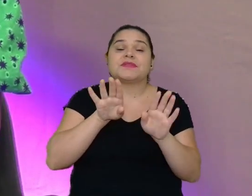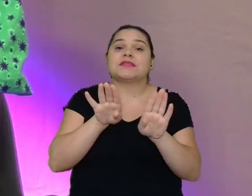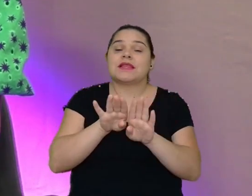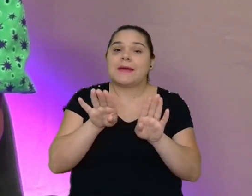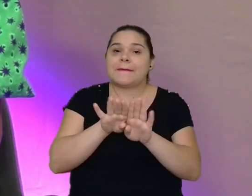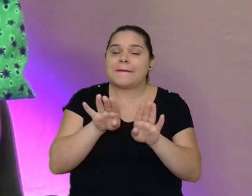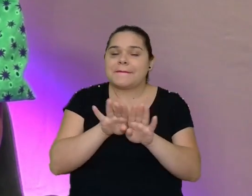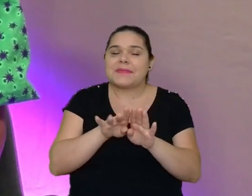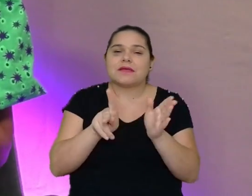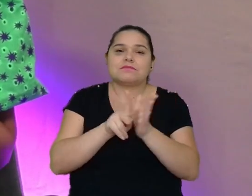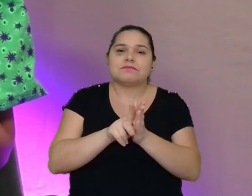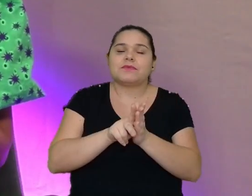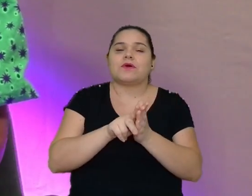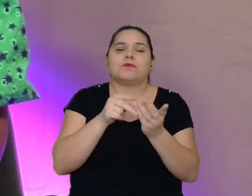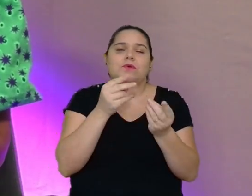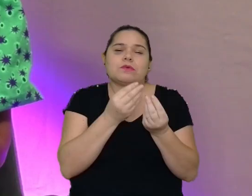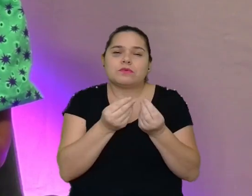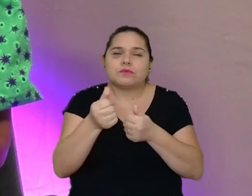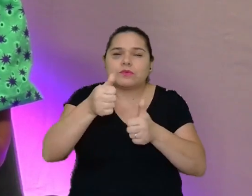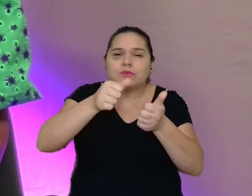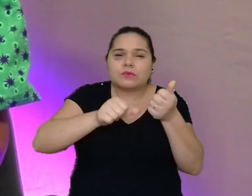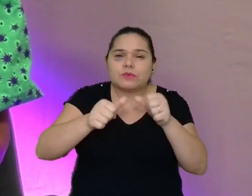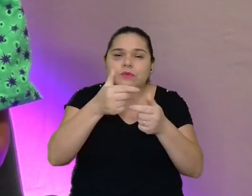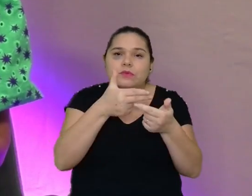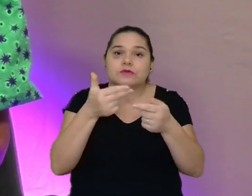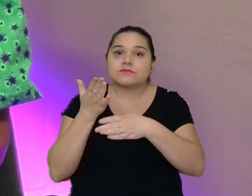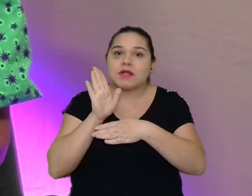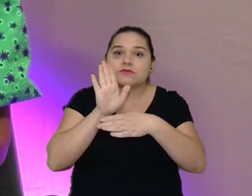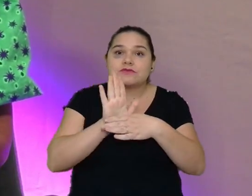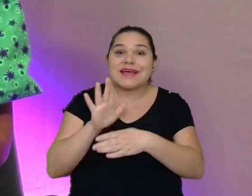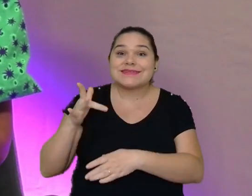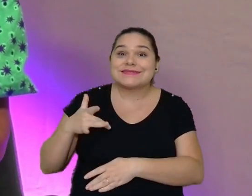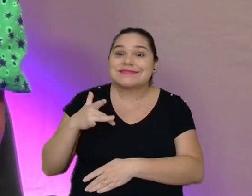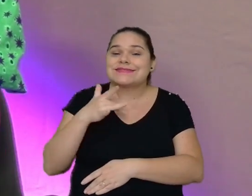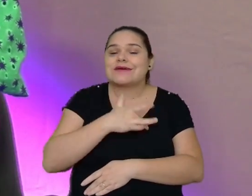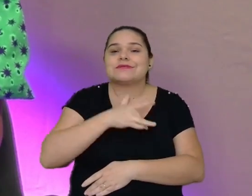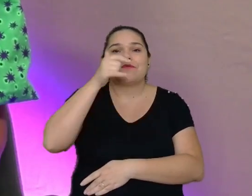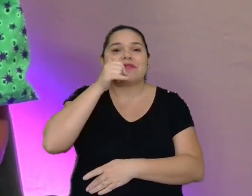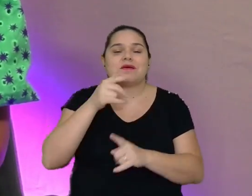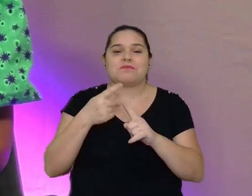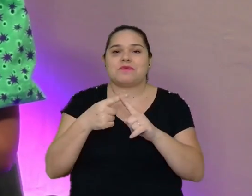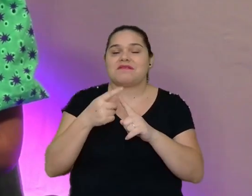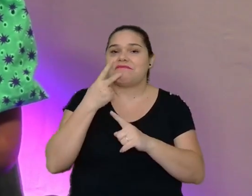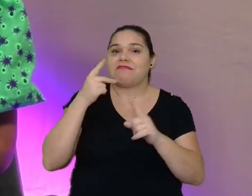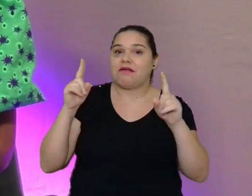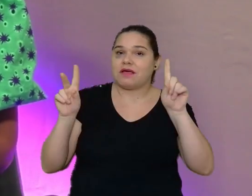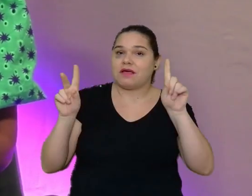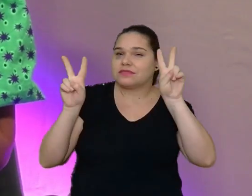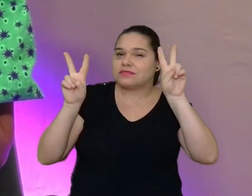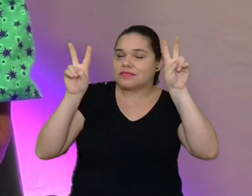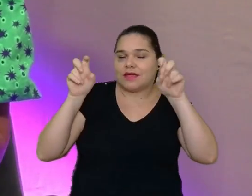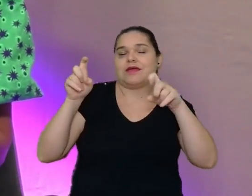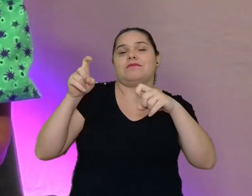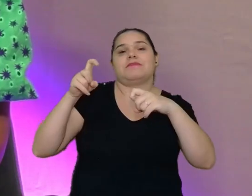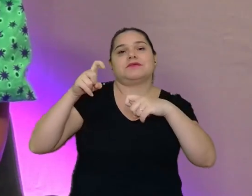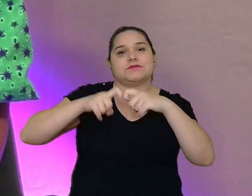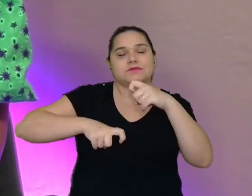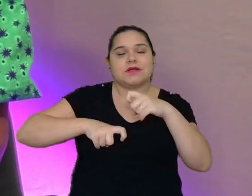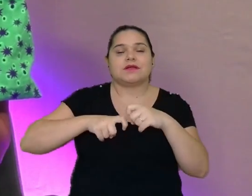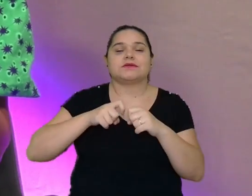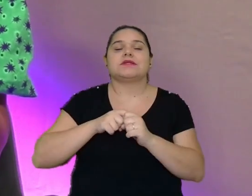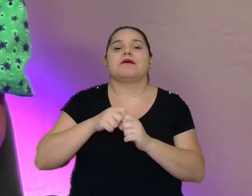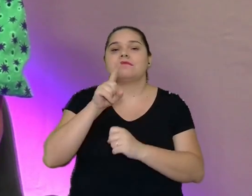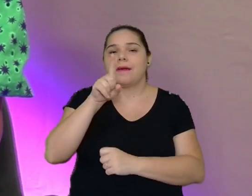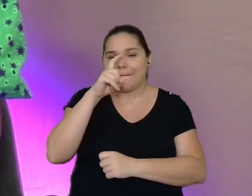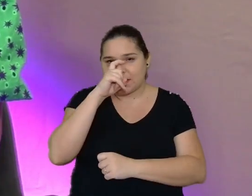mulheres e principalmente para a jornada de saúde da mulher. Porque quando a gente fala de sexualidade, a gente está falando de menstruação, de fertilidade, de menopausa.